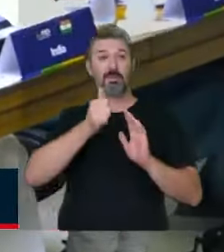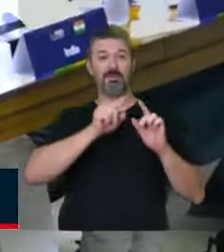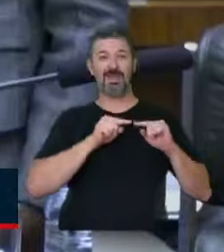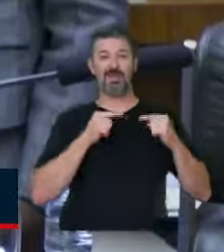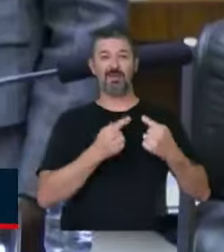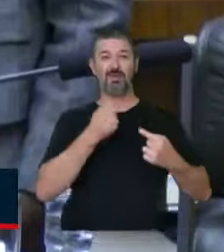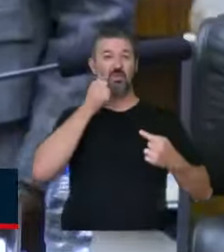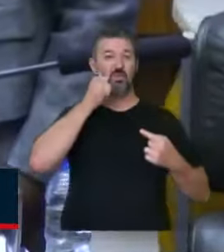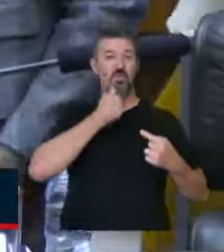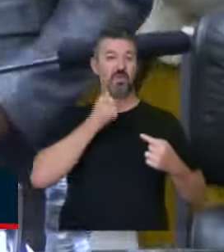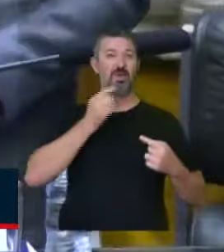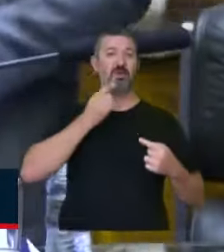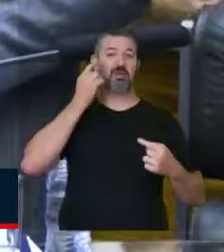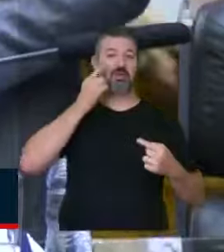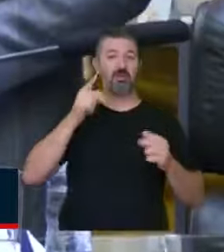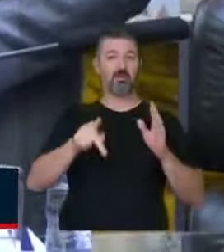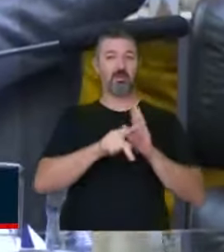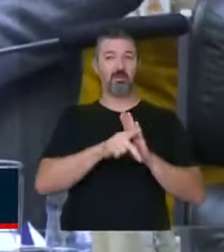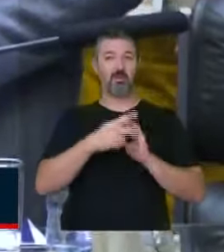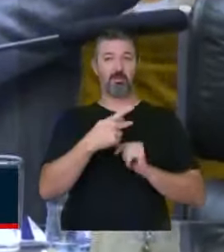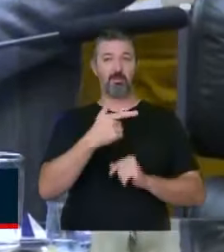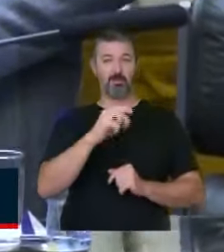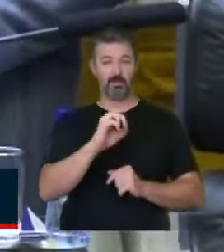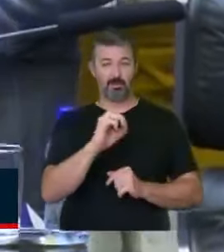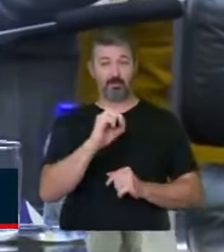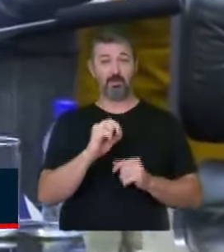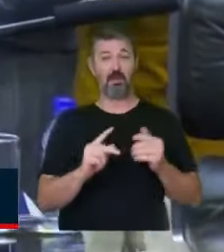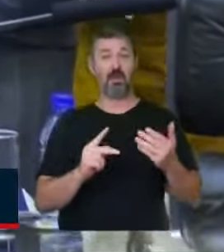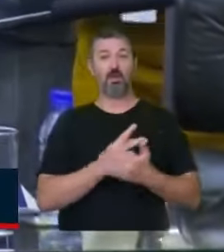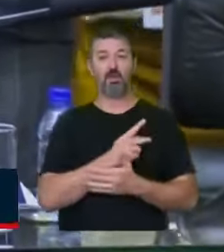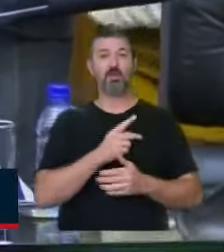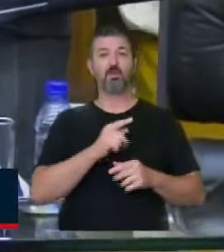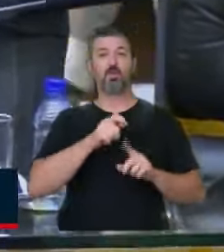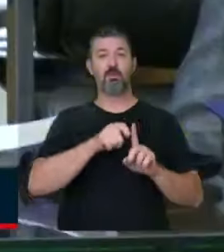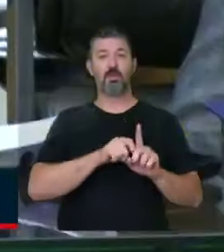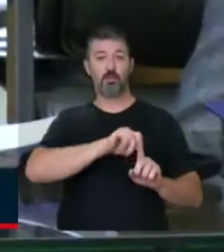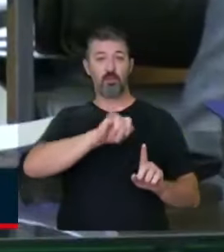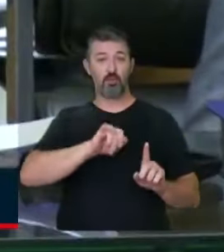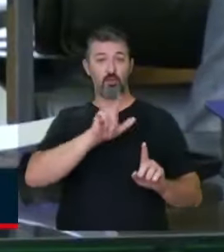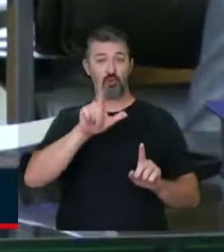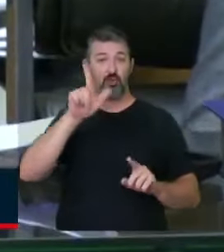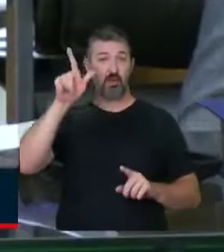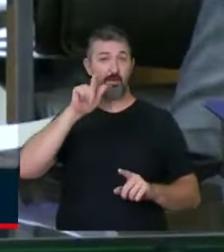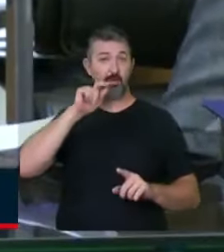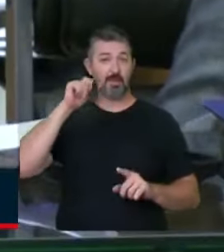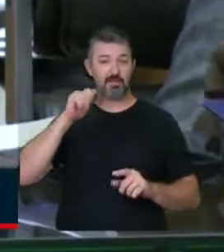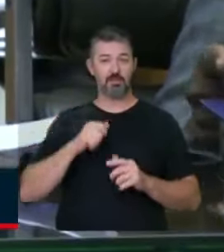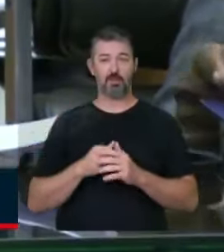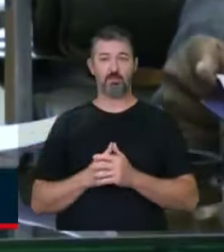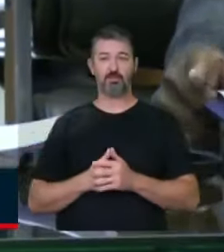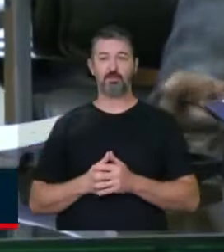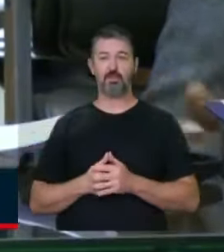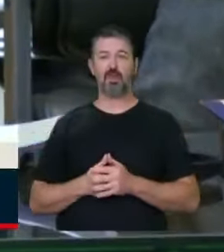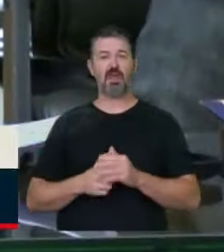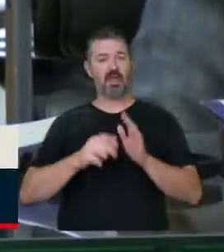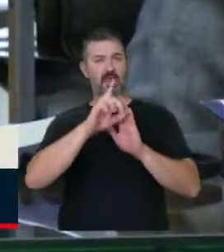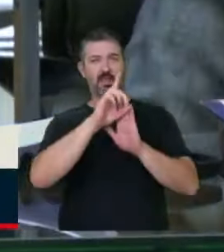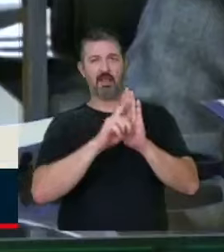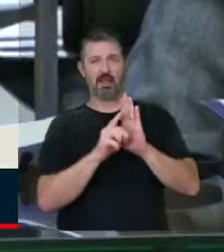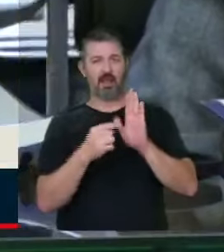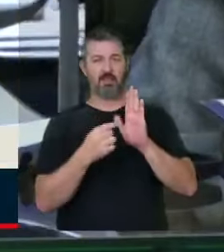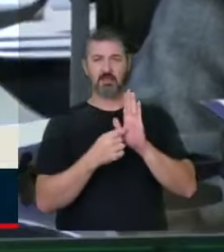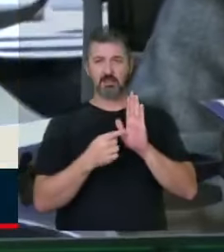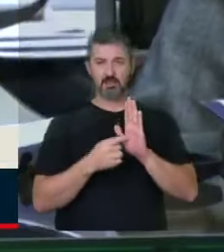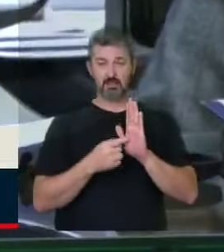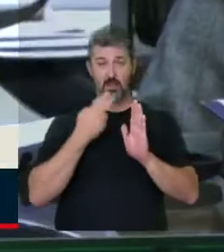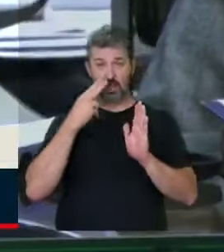de mulheres parlamentares do P20, realizada em julho, em Maceió. A declaração final desta reunião, conhecida